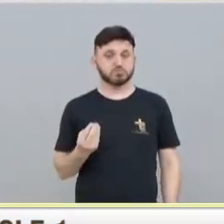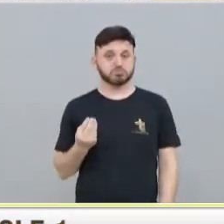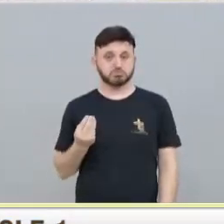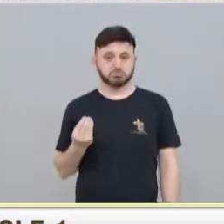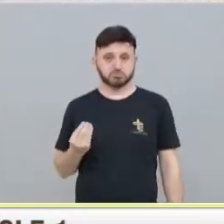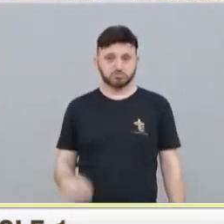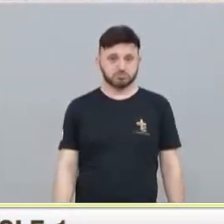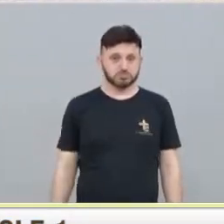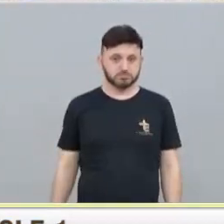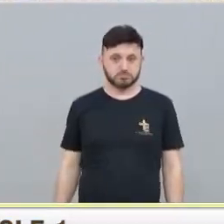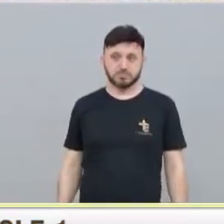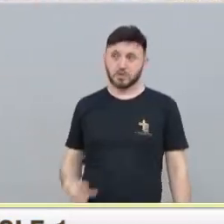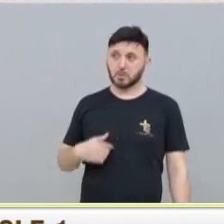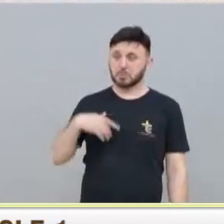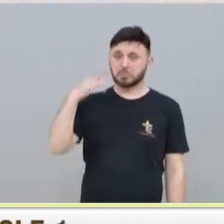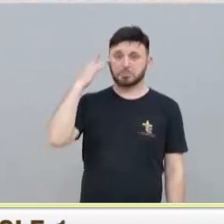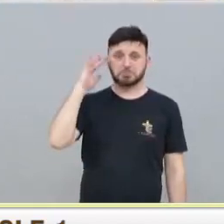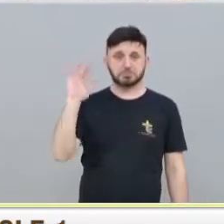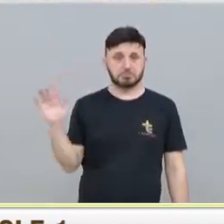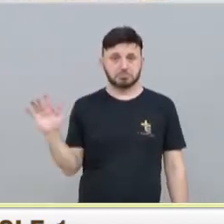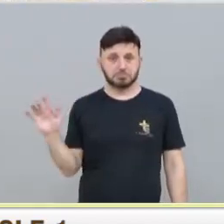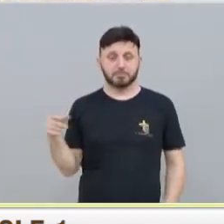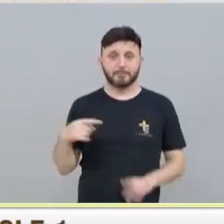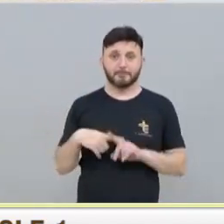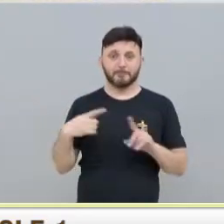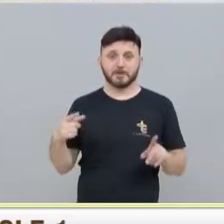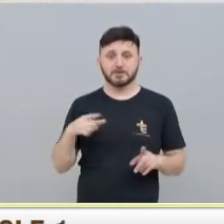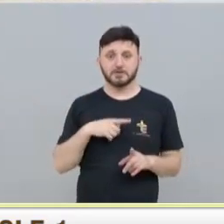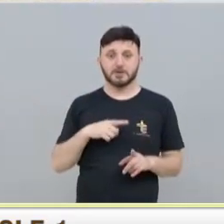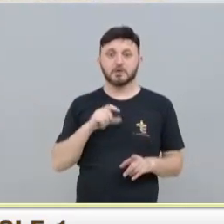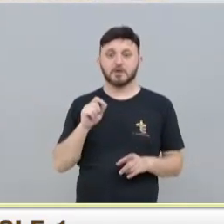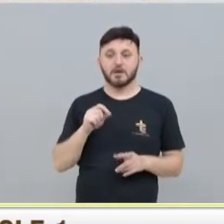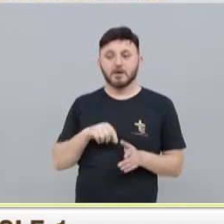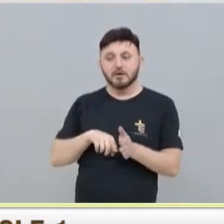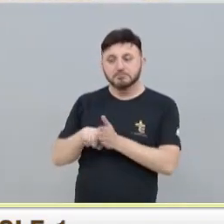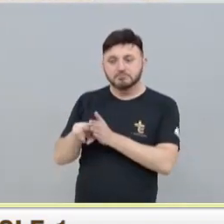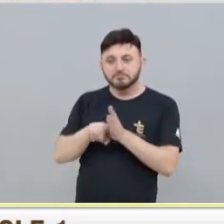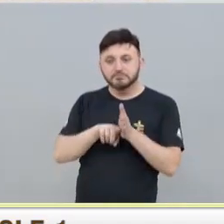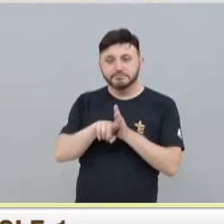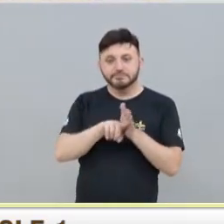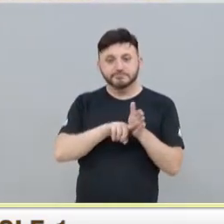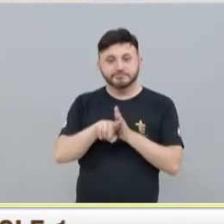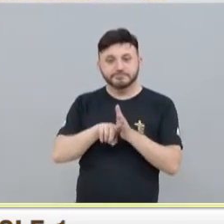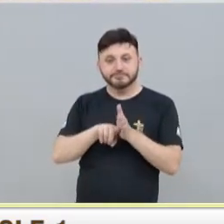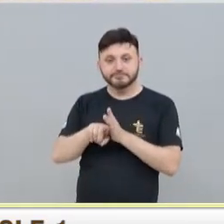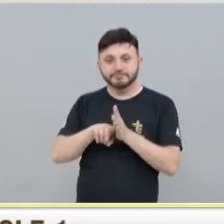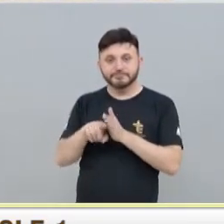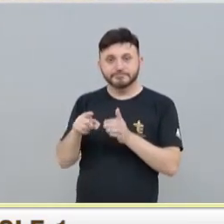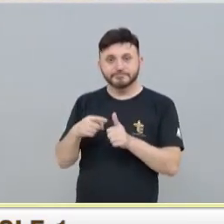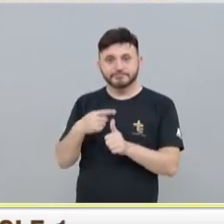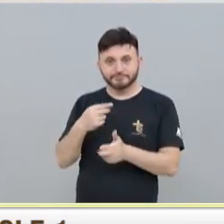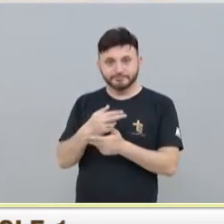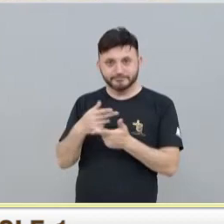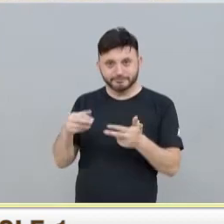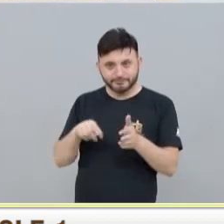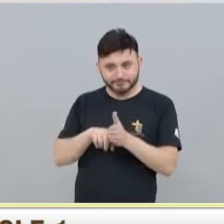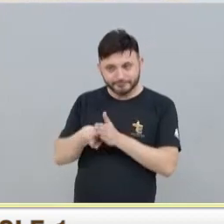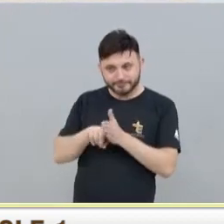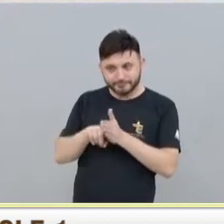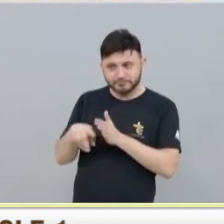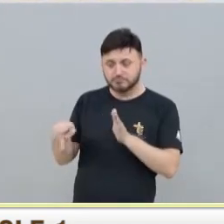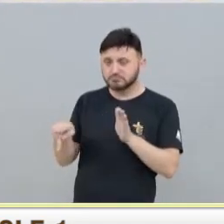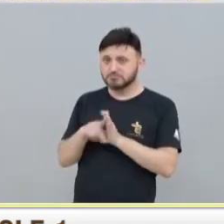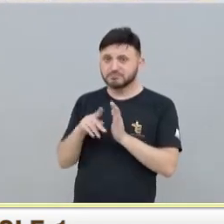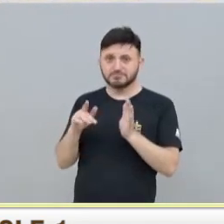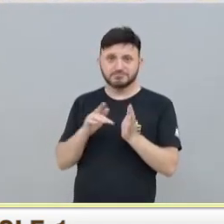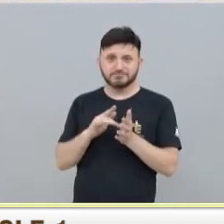eu não sei dizer mas tenho pistas a primeira de todas as pistas é o próprio jesus